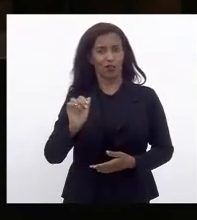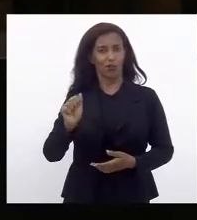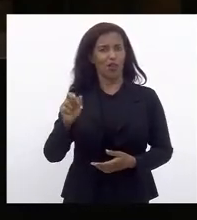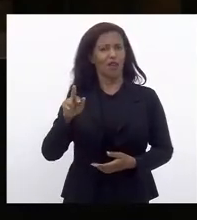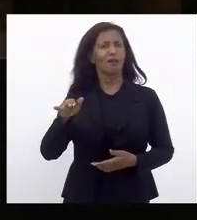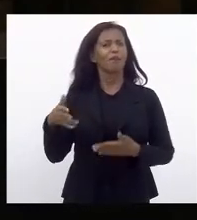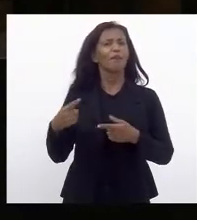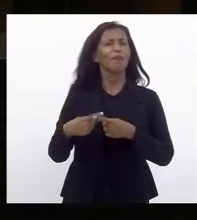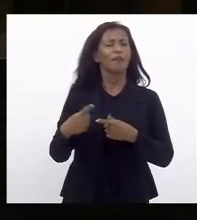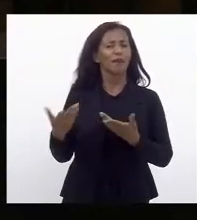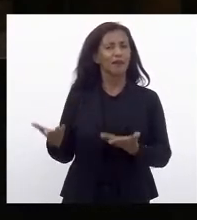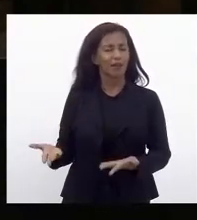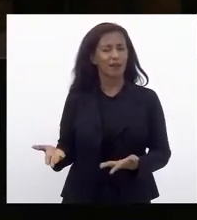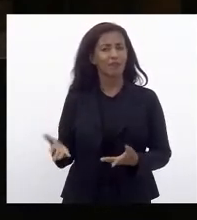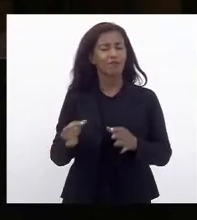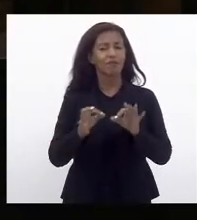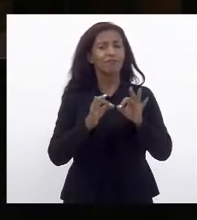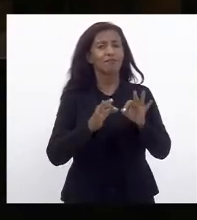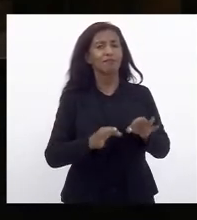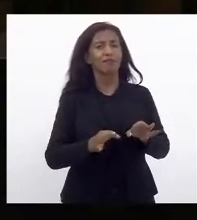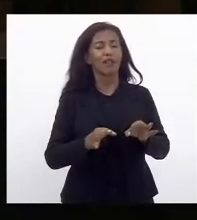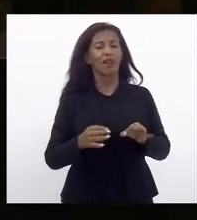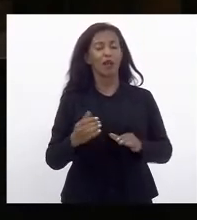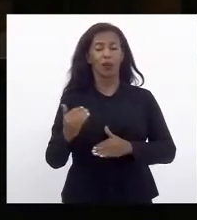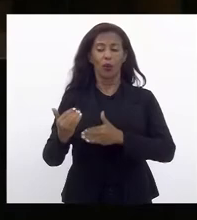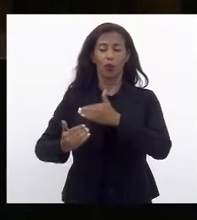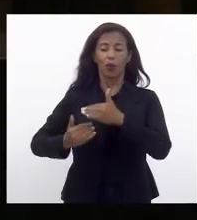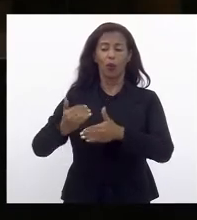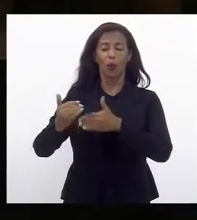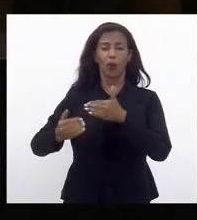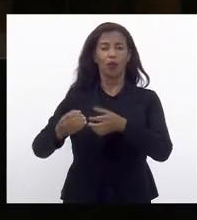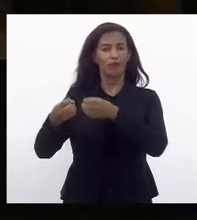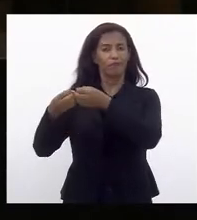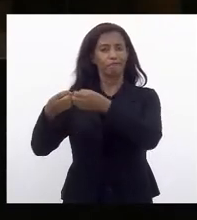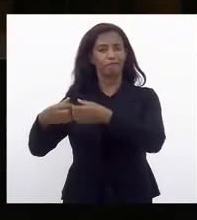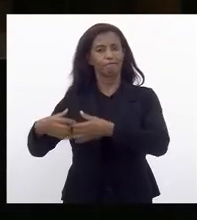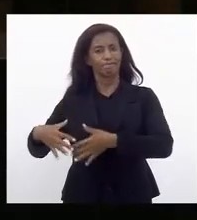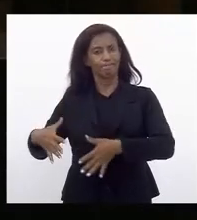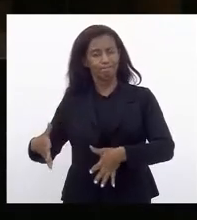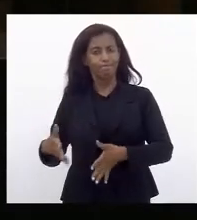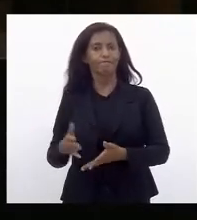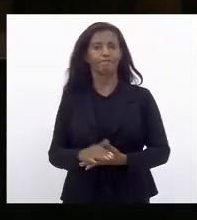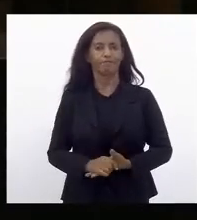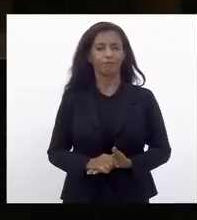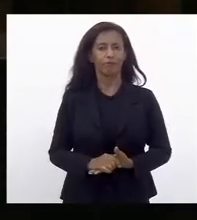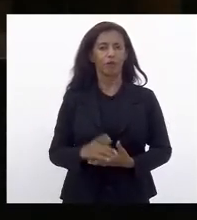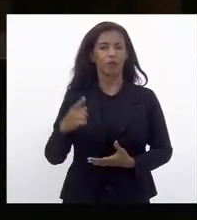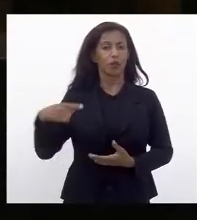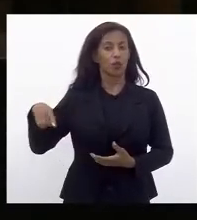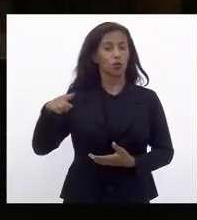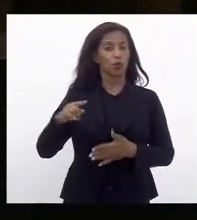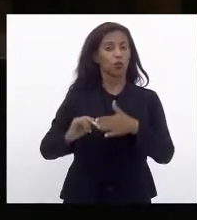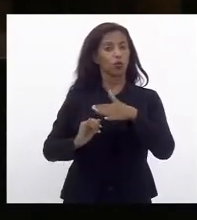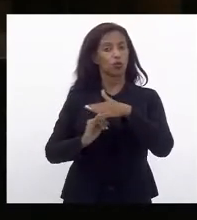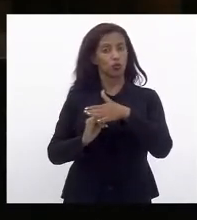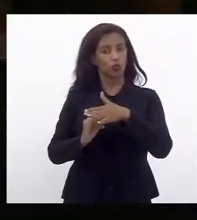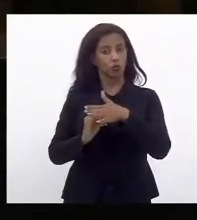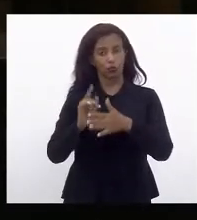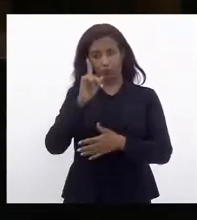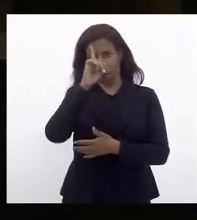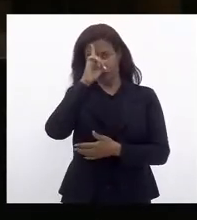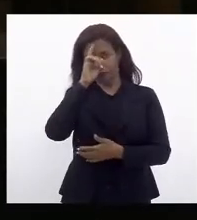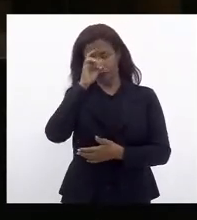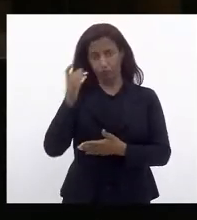quê? Exatamente para detonar um processo de sucateamento e desmantelamento daquele instituto e